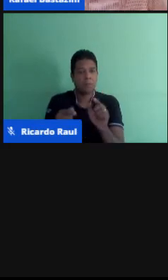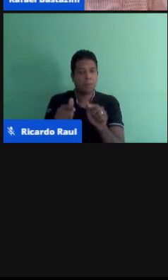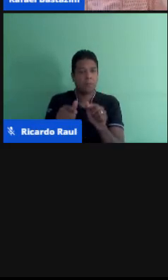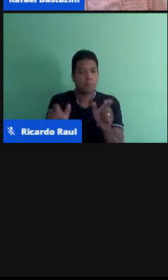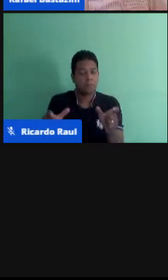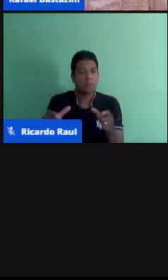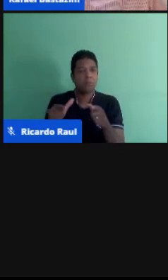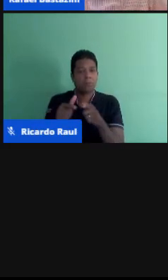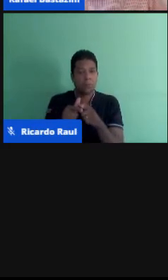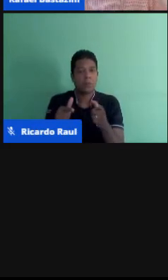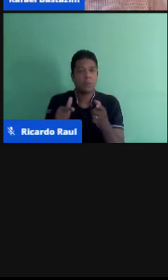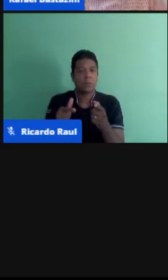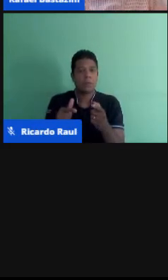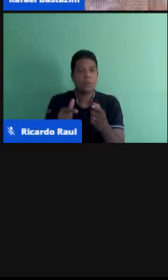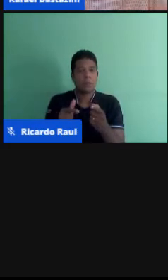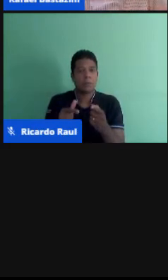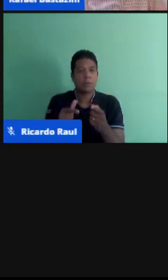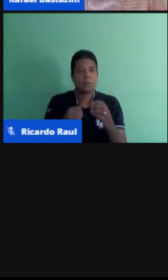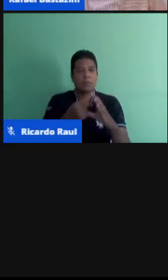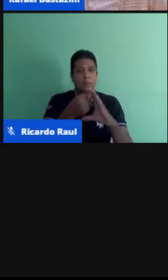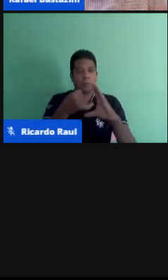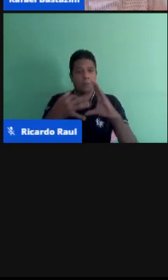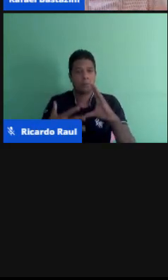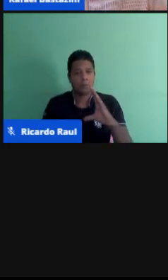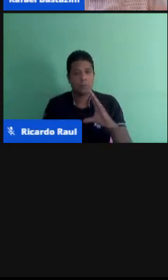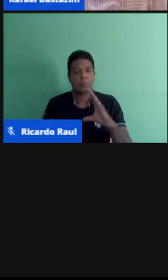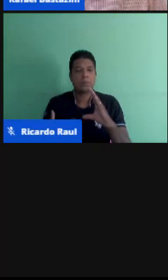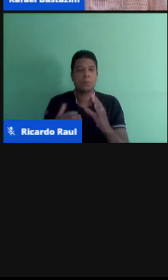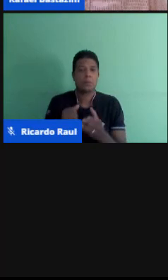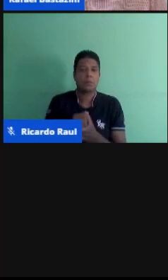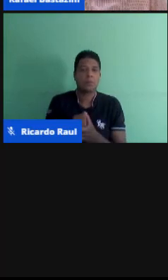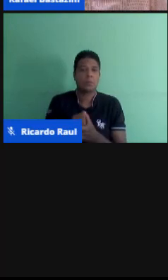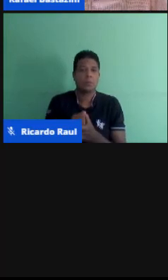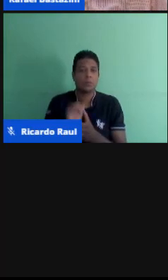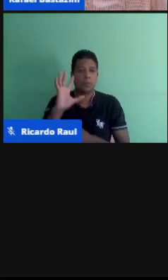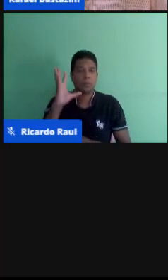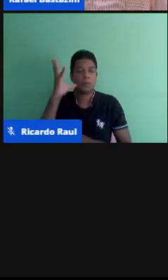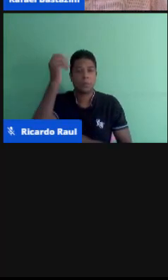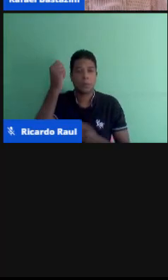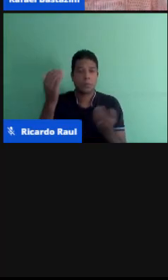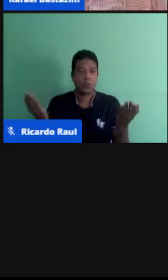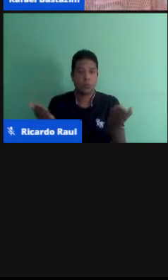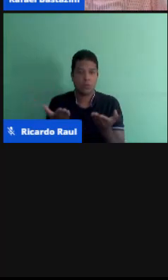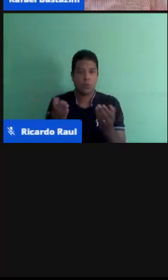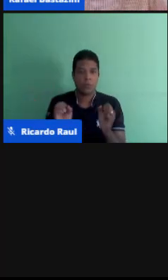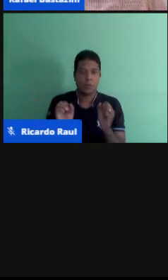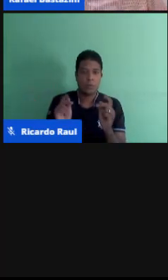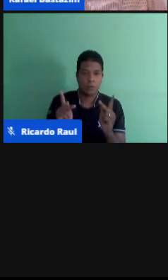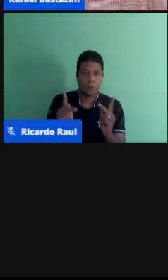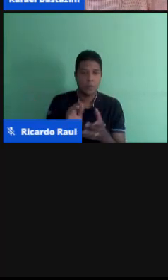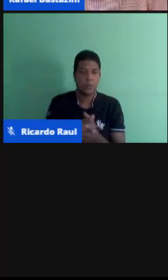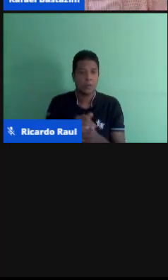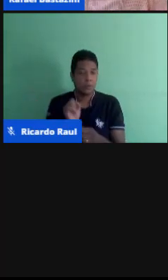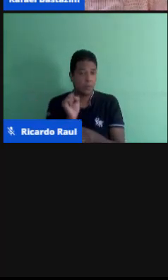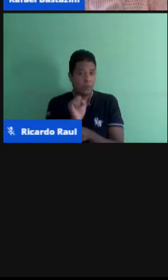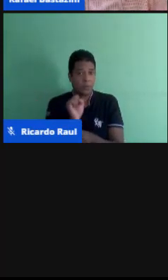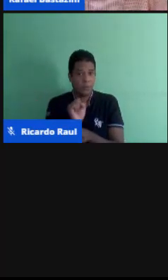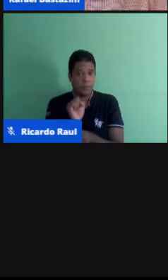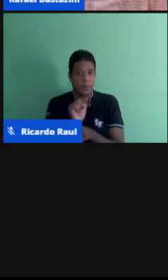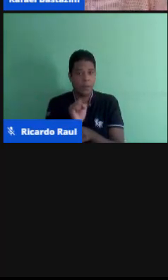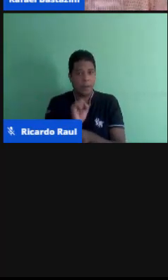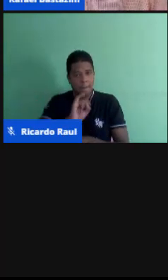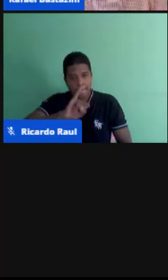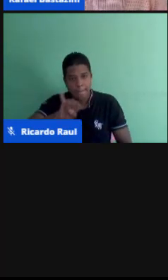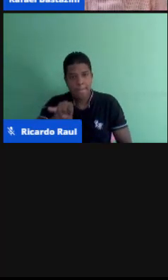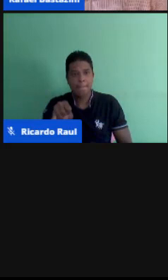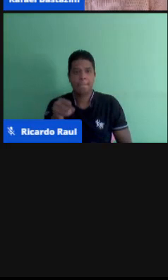daquilo que caracterizou o conceito de paisagem no tempo e atualmente. Beleza? Aguardem aí, aproveitem